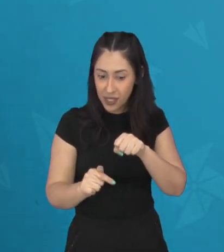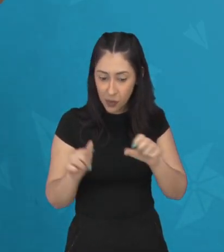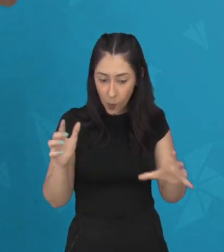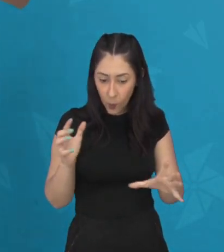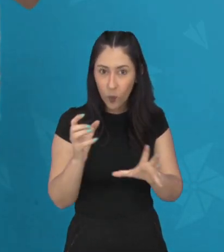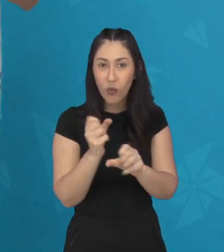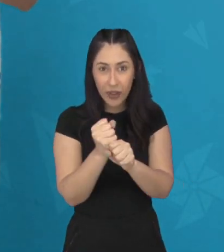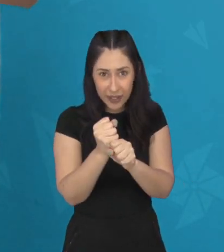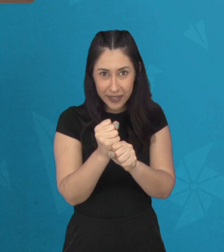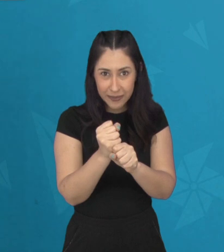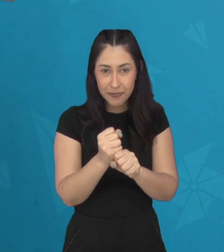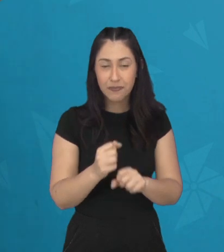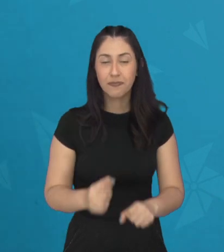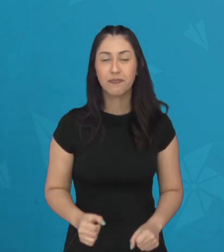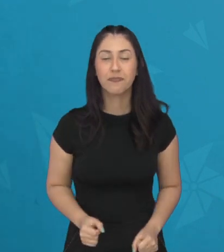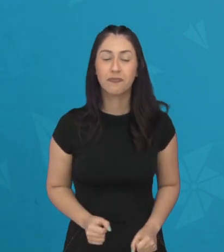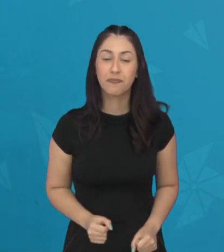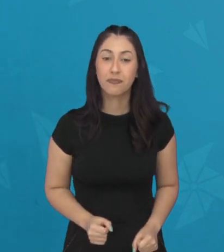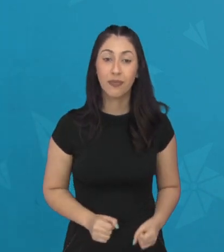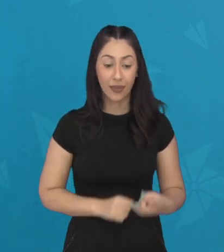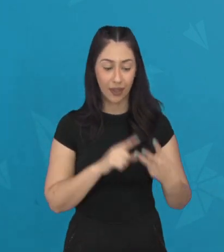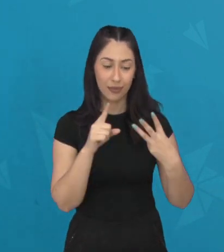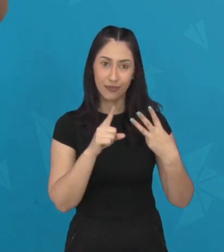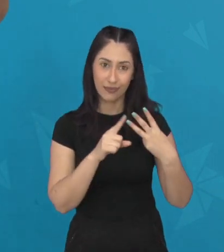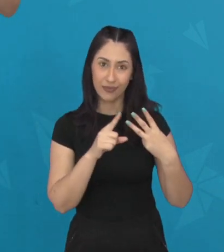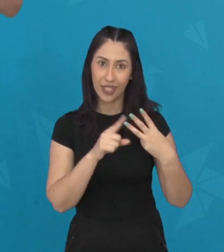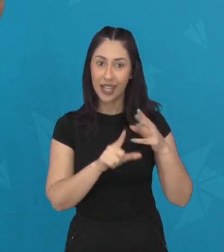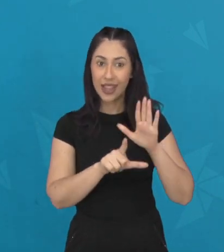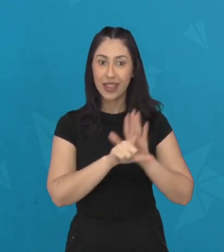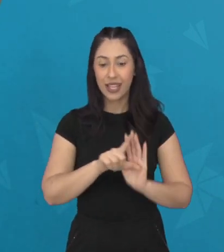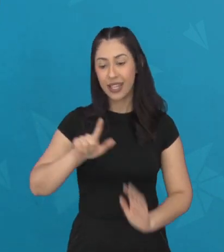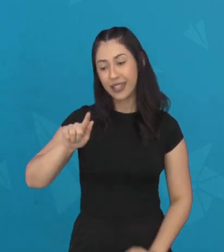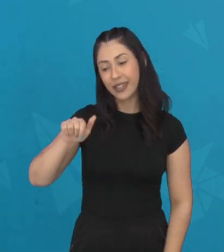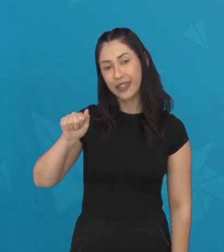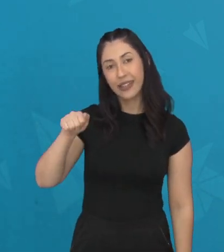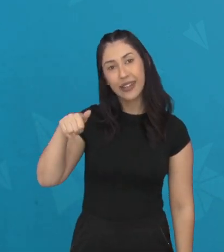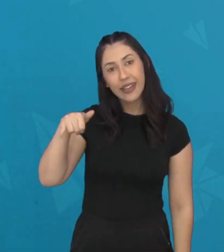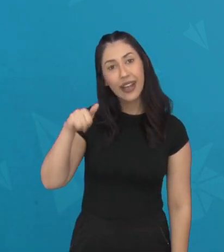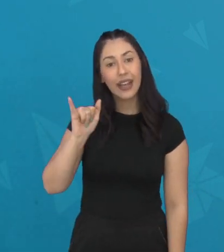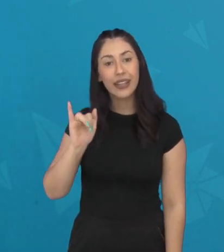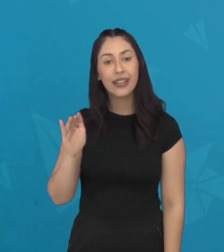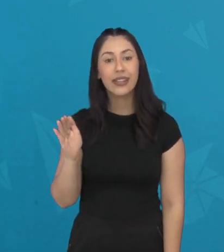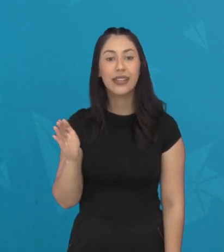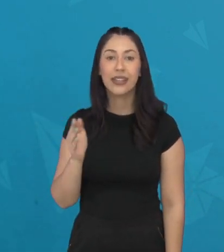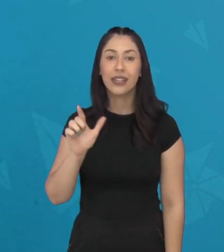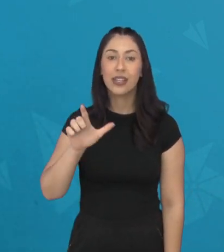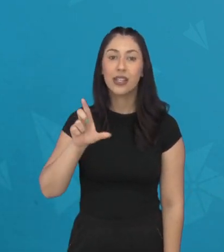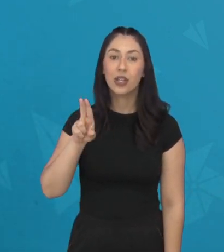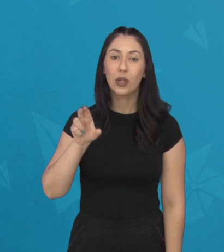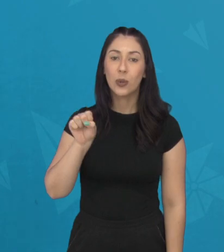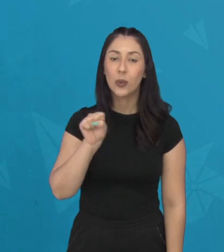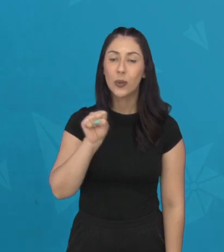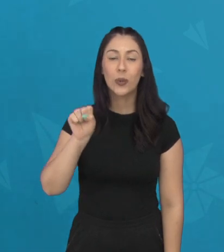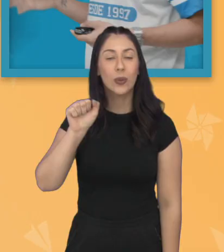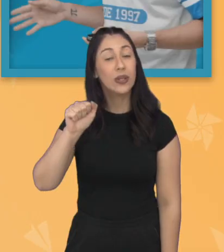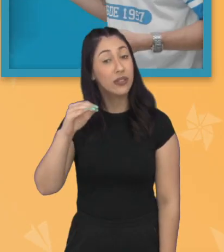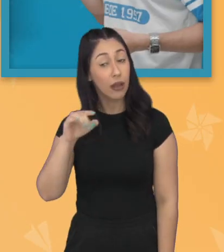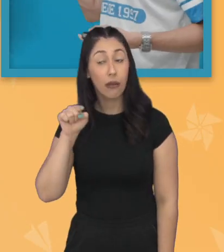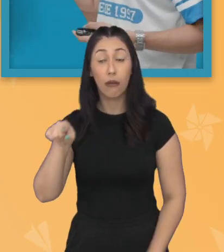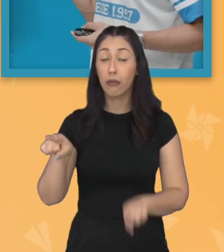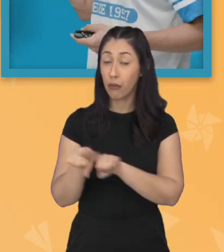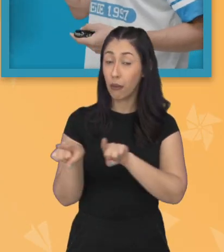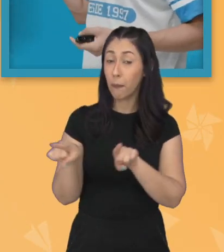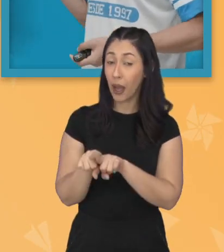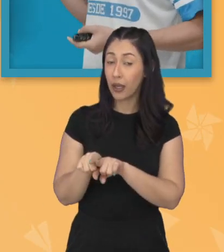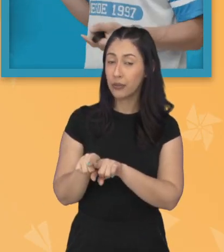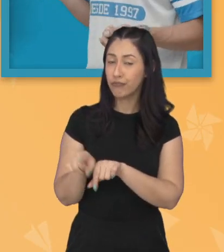Agora, por fim, a terceira lei, que é a lei de Gay-Lussac, como falei, é outro cientista francês também. No